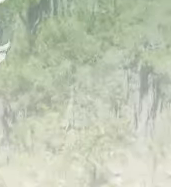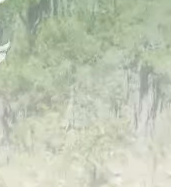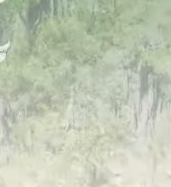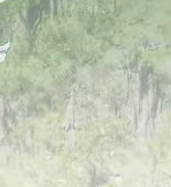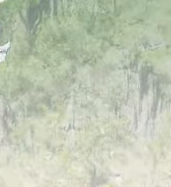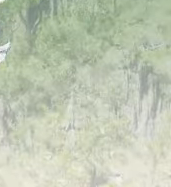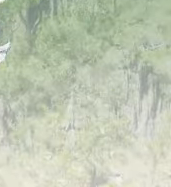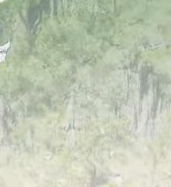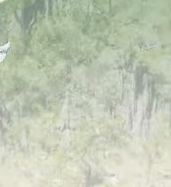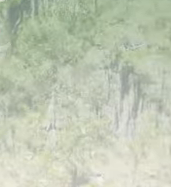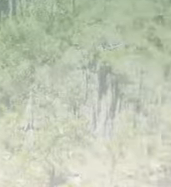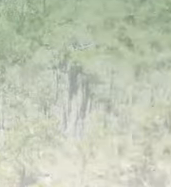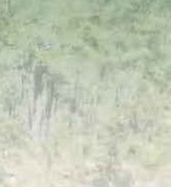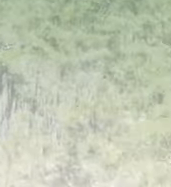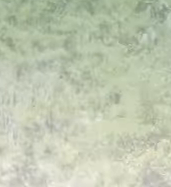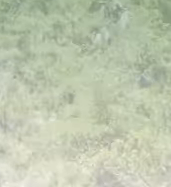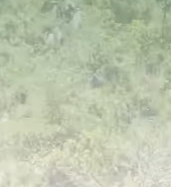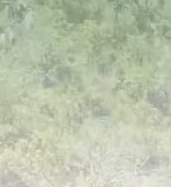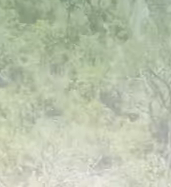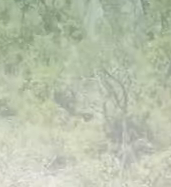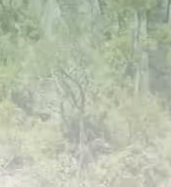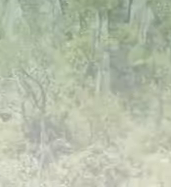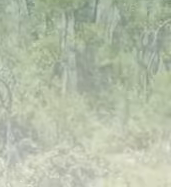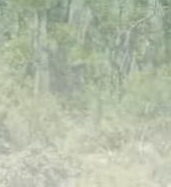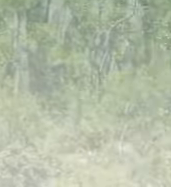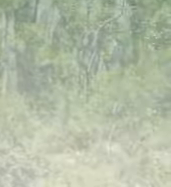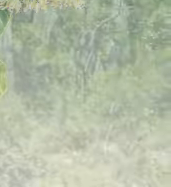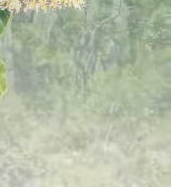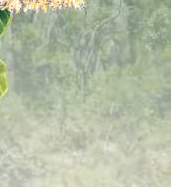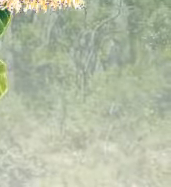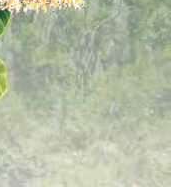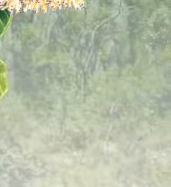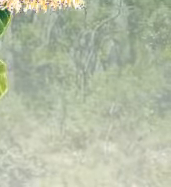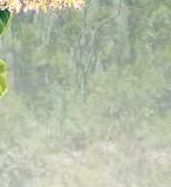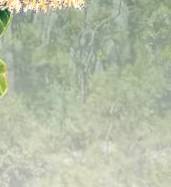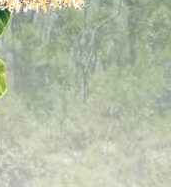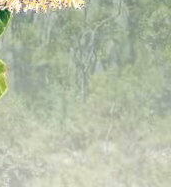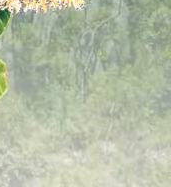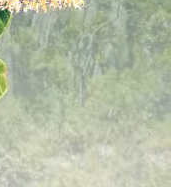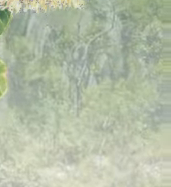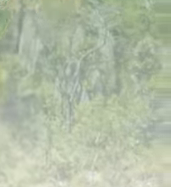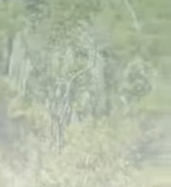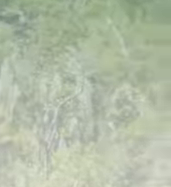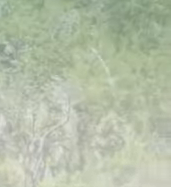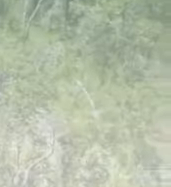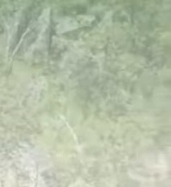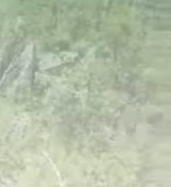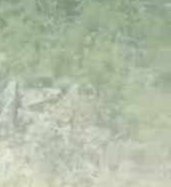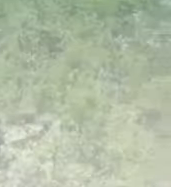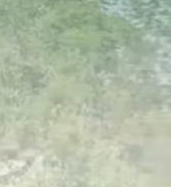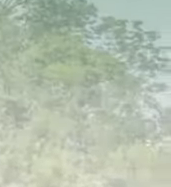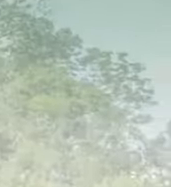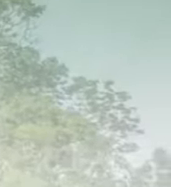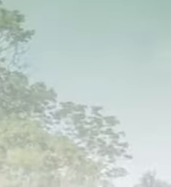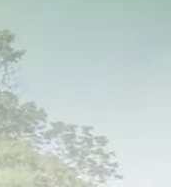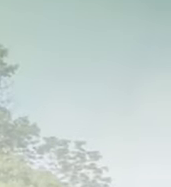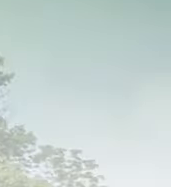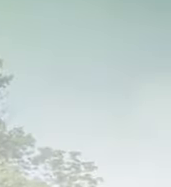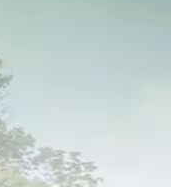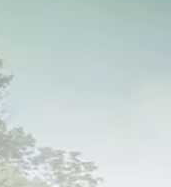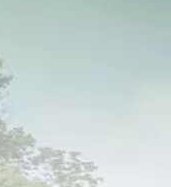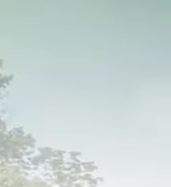raizeiros da chapada. Tem muito caos pra contar